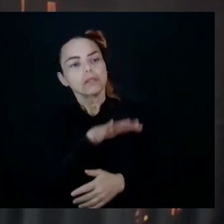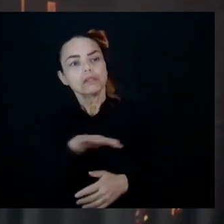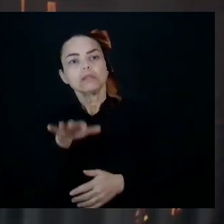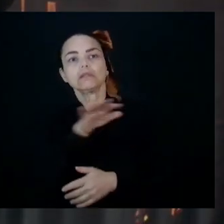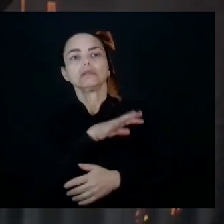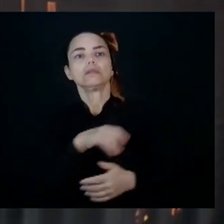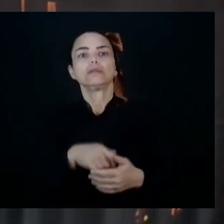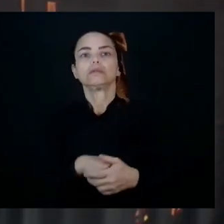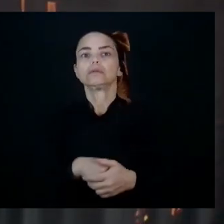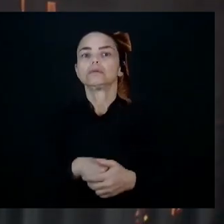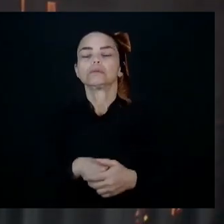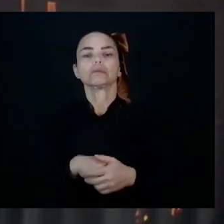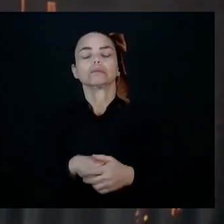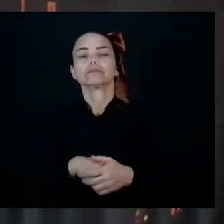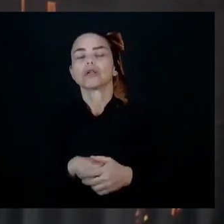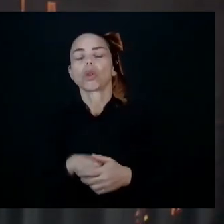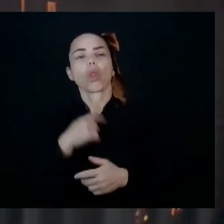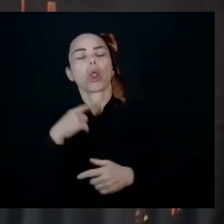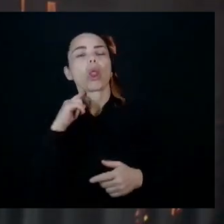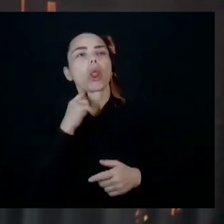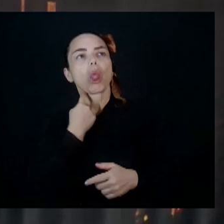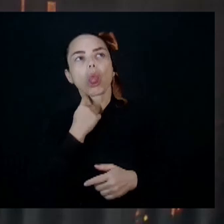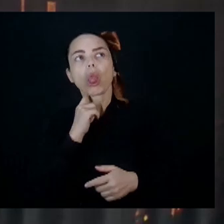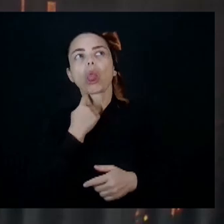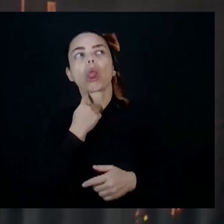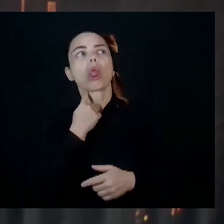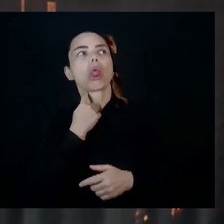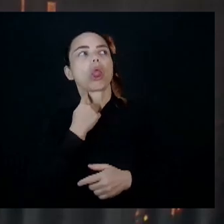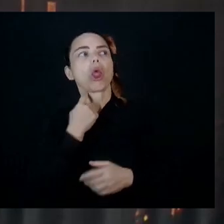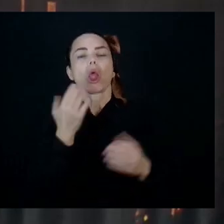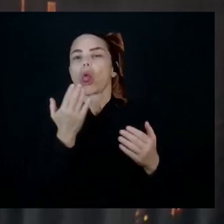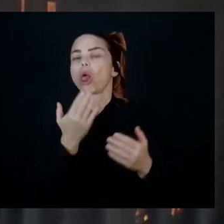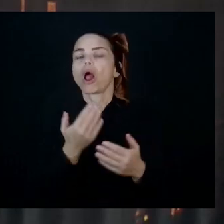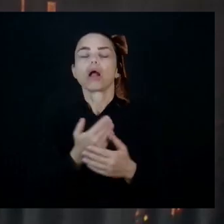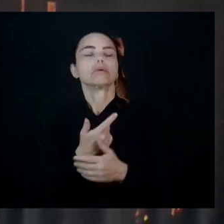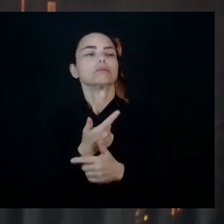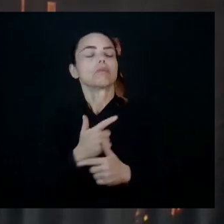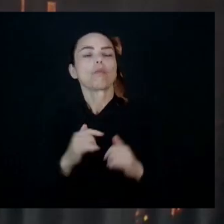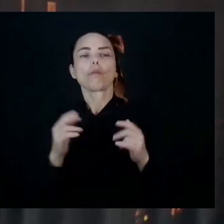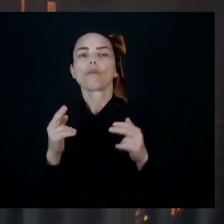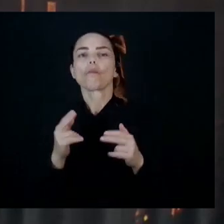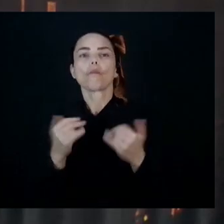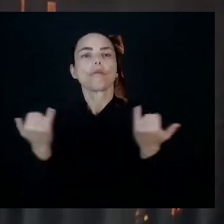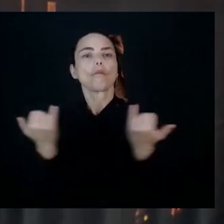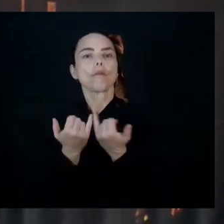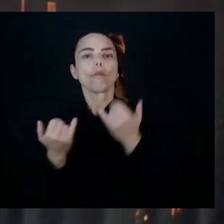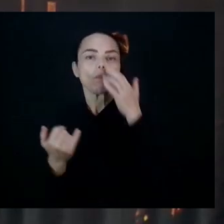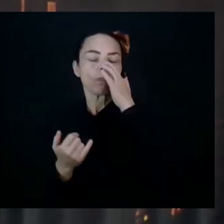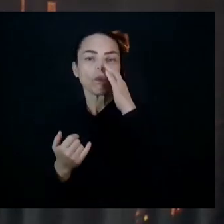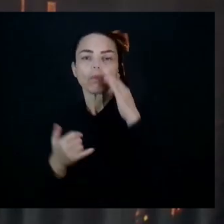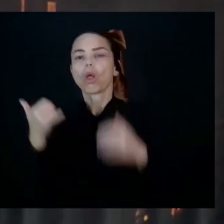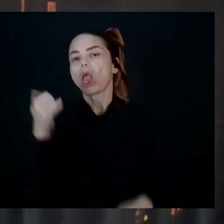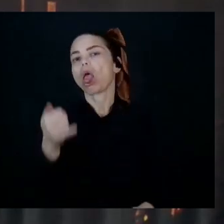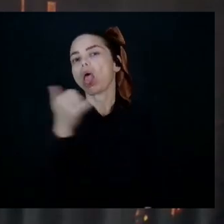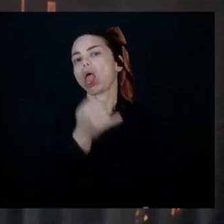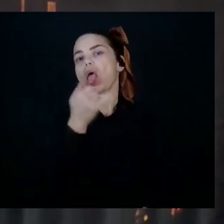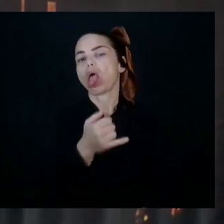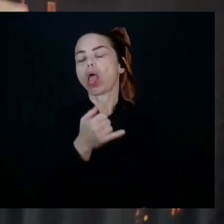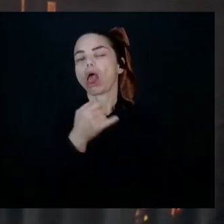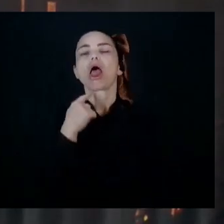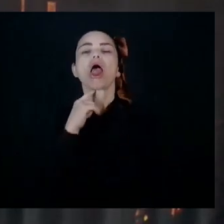sem higiene, sem alimentação, desnutrida, com fezes, com urina, né,